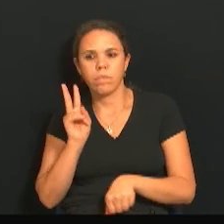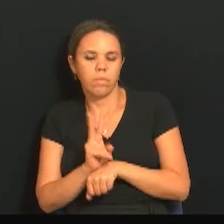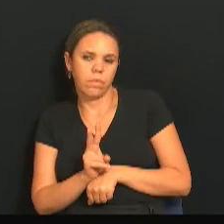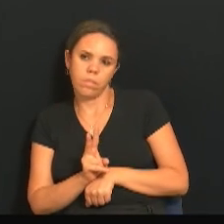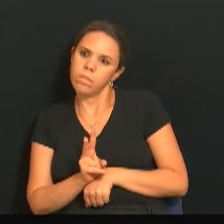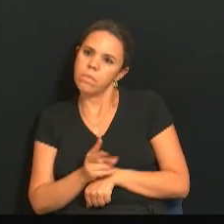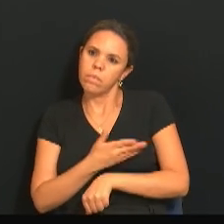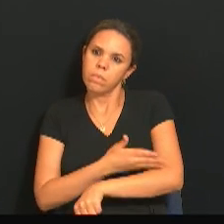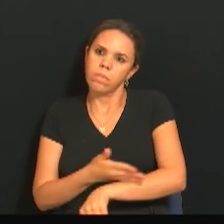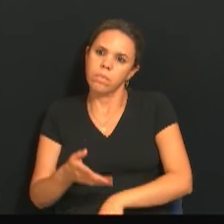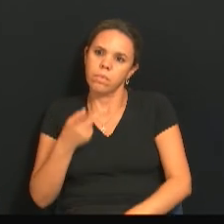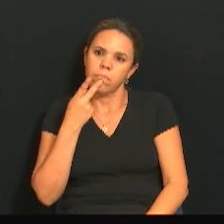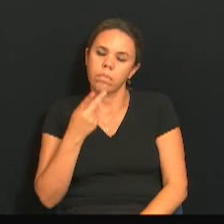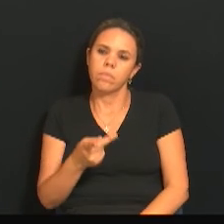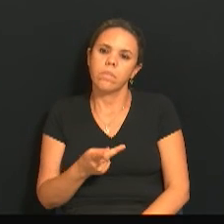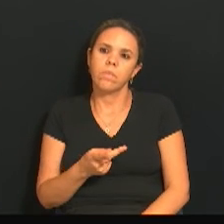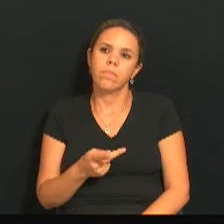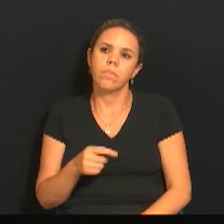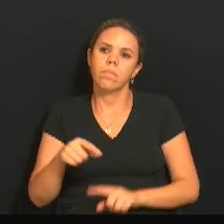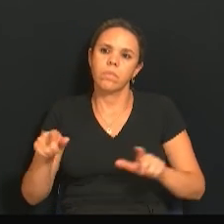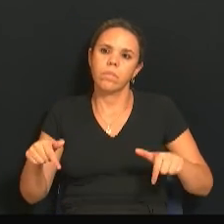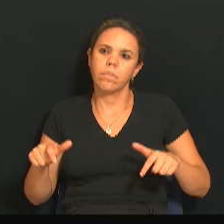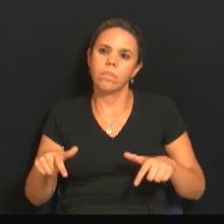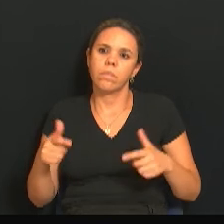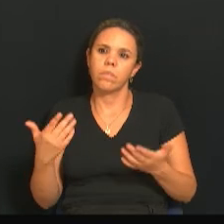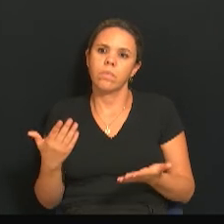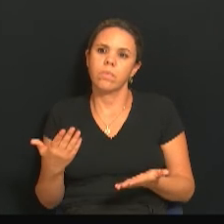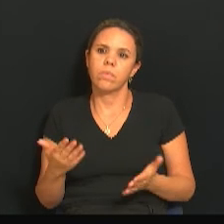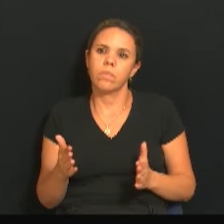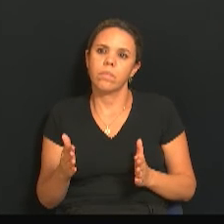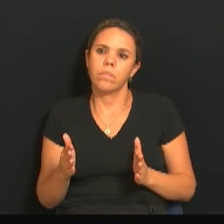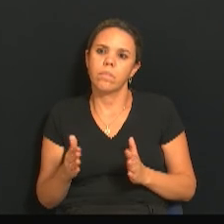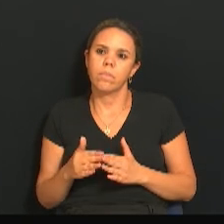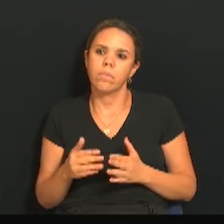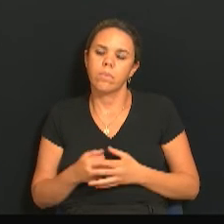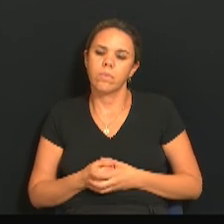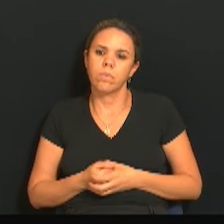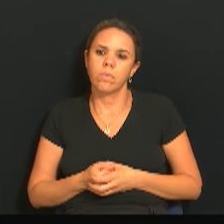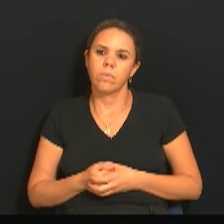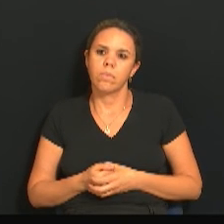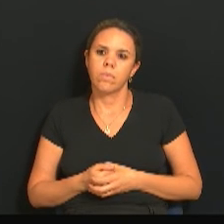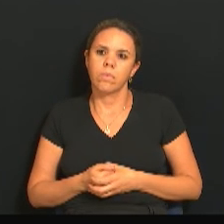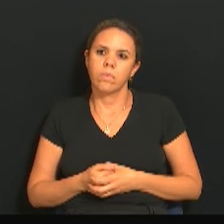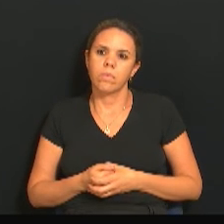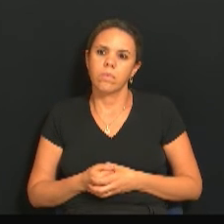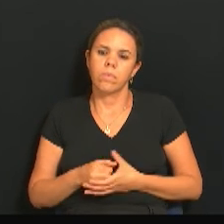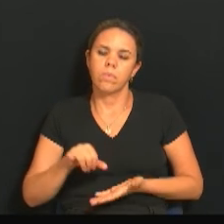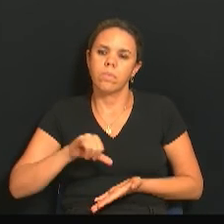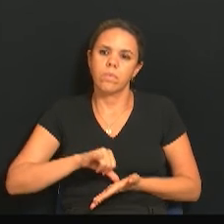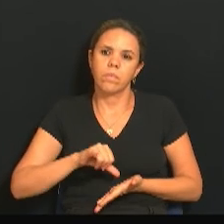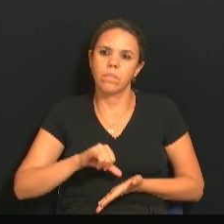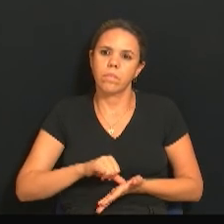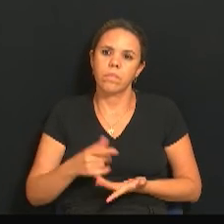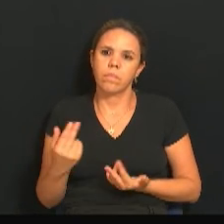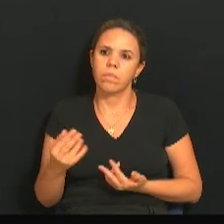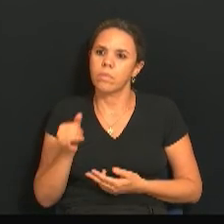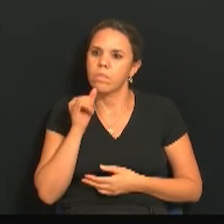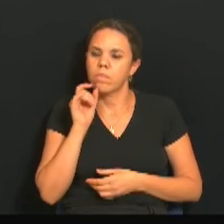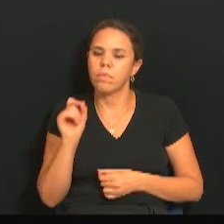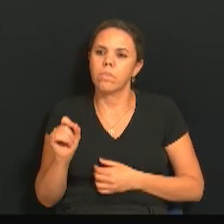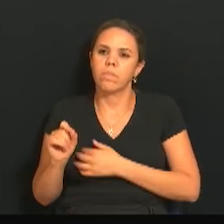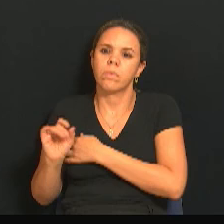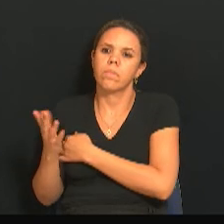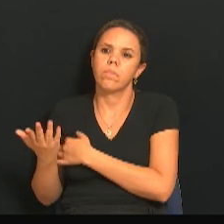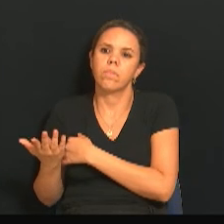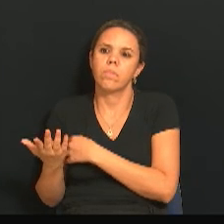costuma dizer, da sala da nossa casa, né? A região central é como se fosse